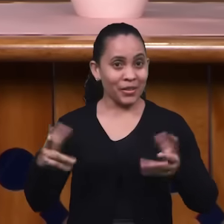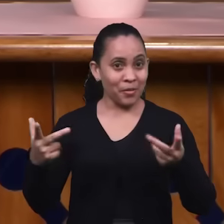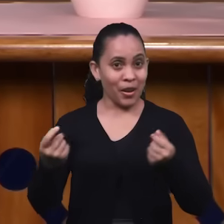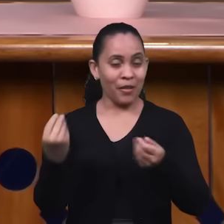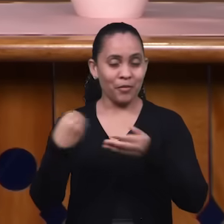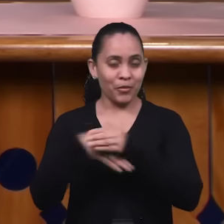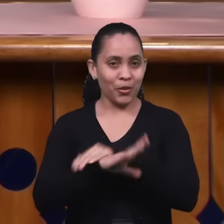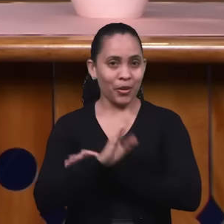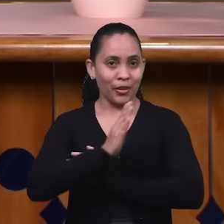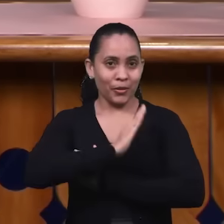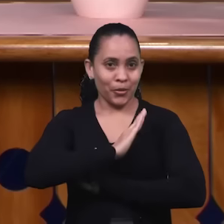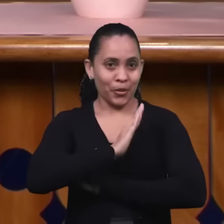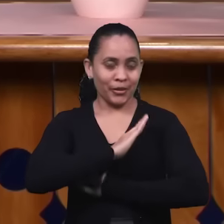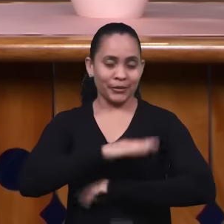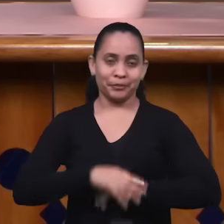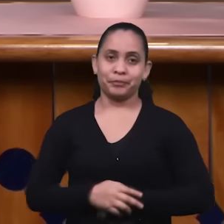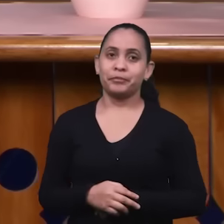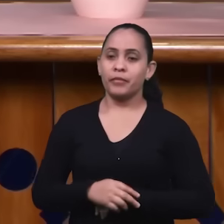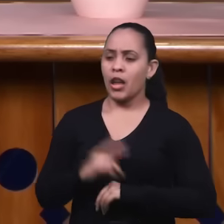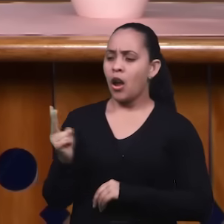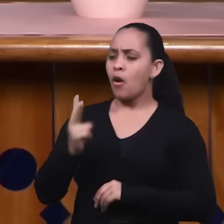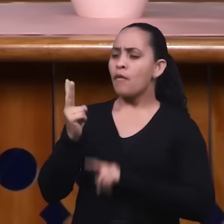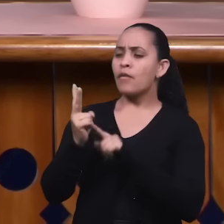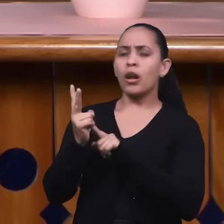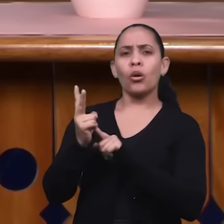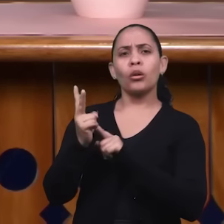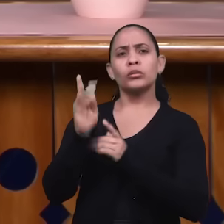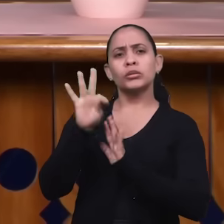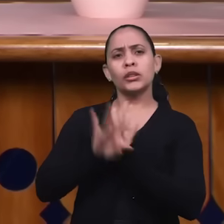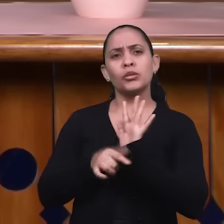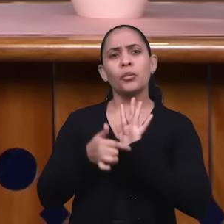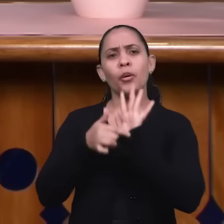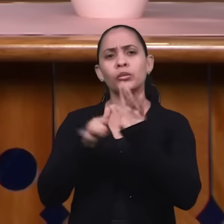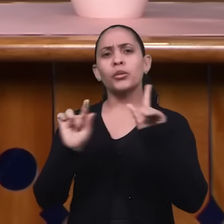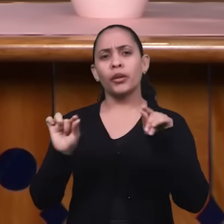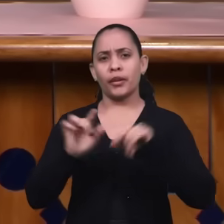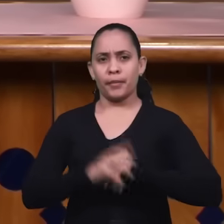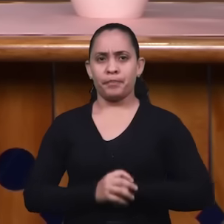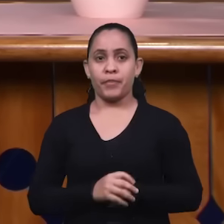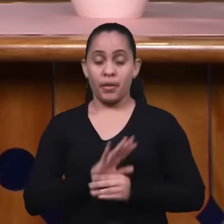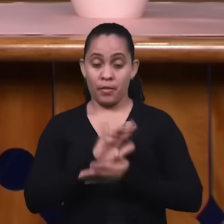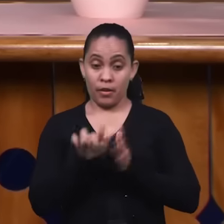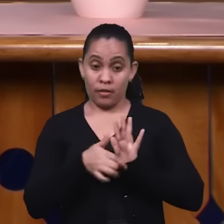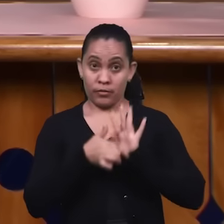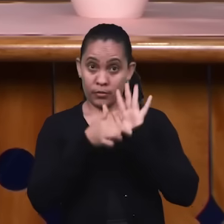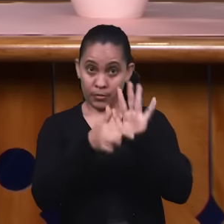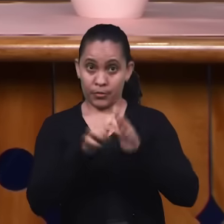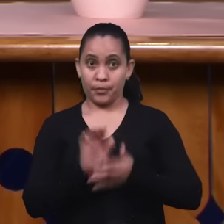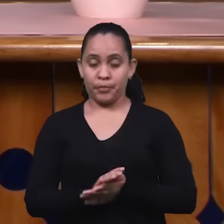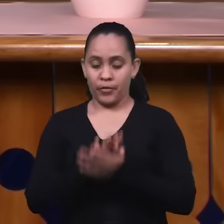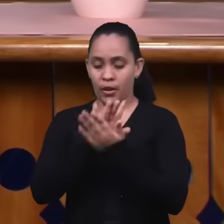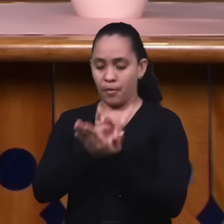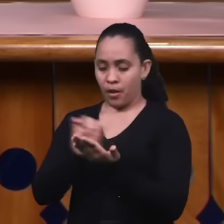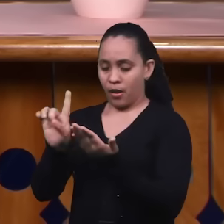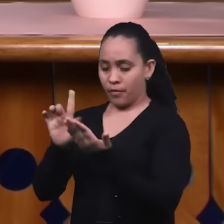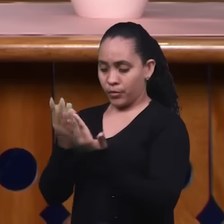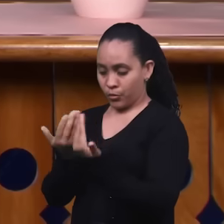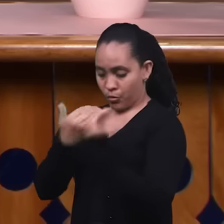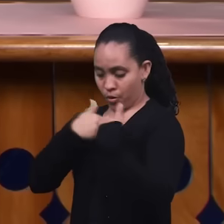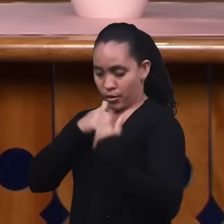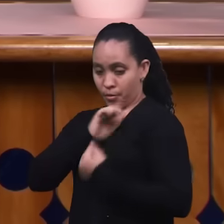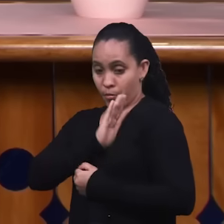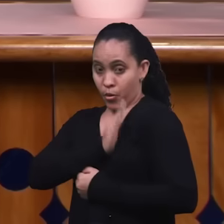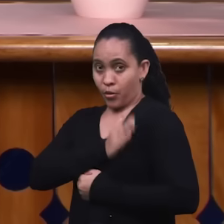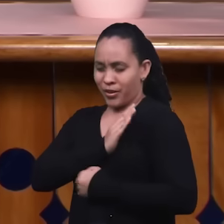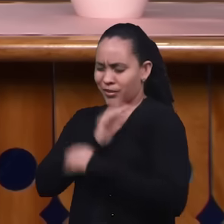valor fala para nós? Há um texto da palavra que diz assim: olha, escondi a tua palavra no meu coração, para